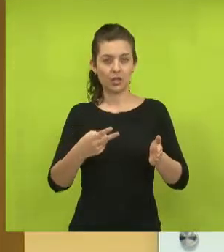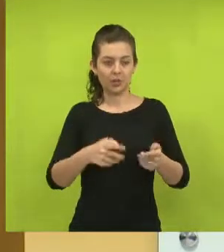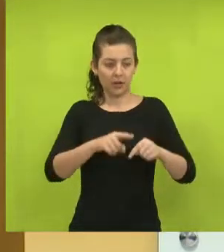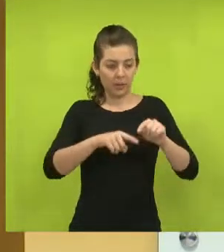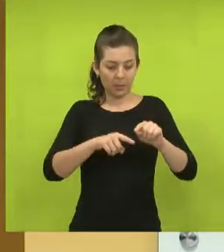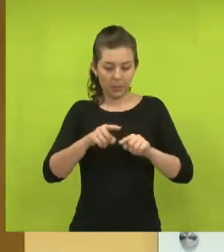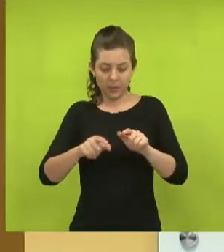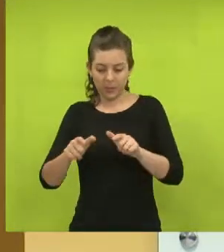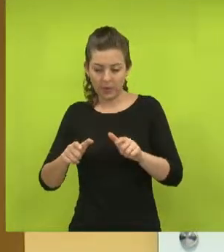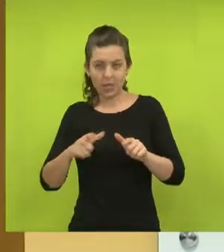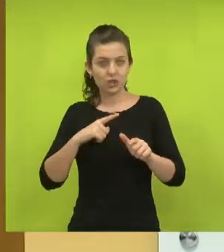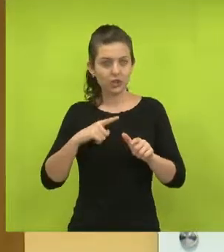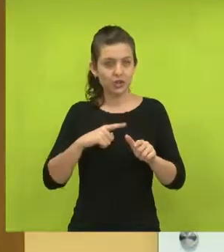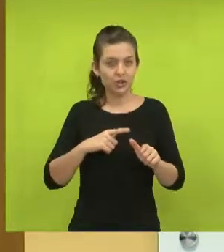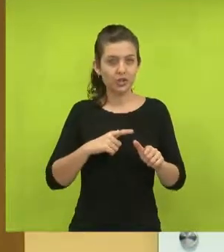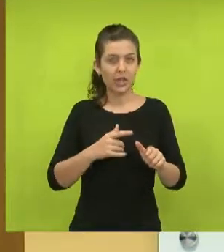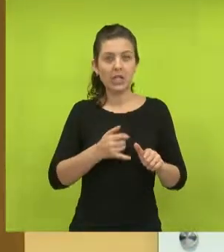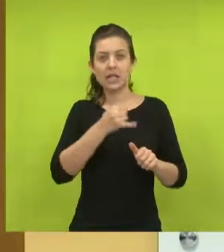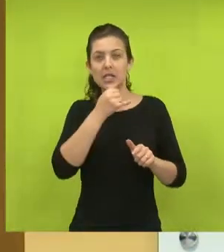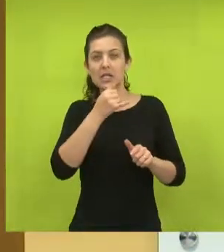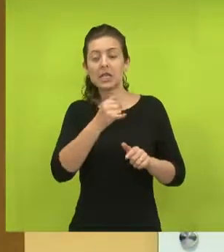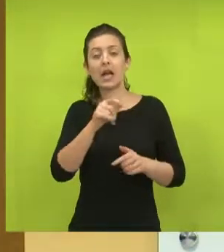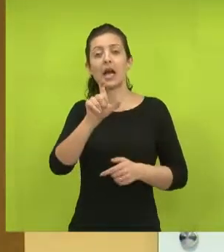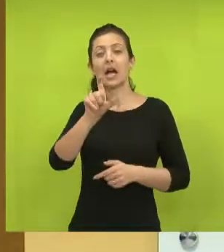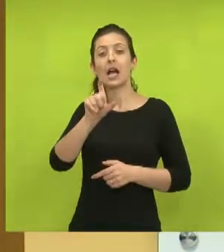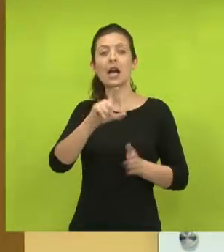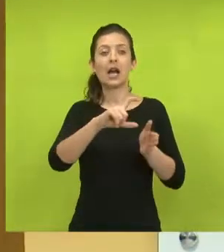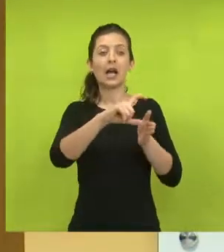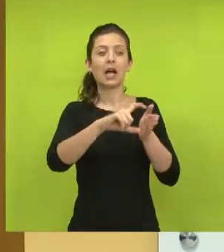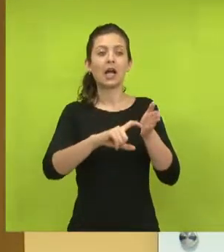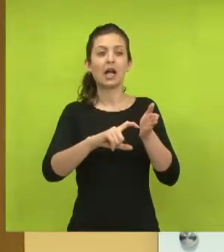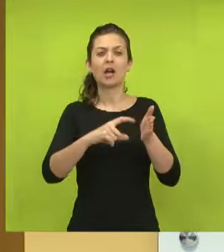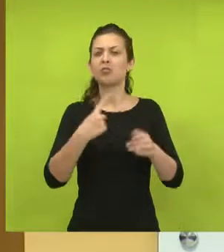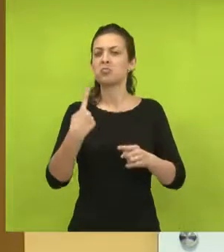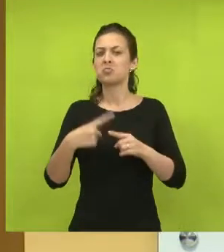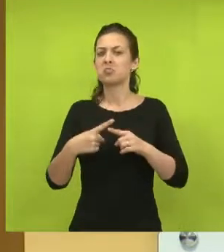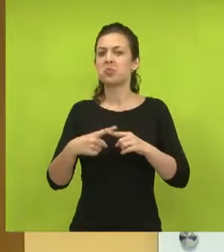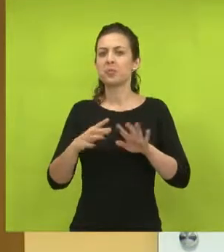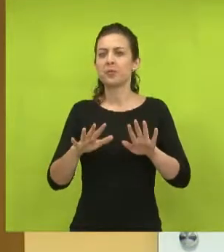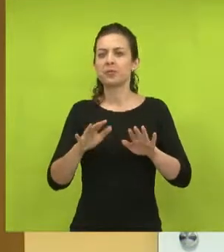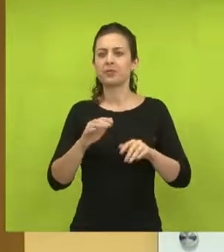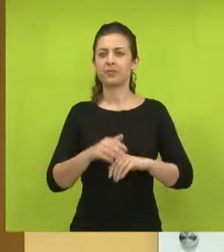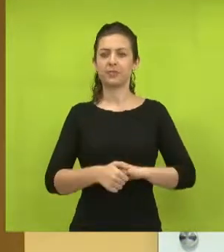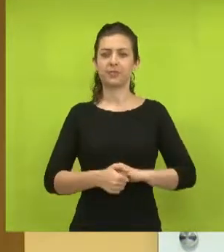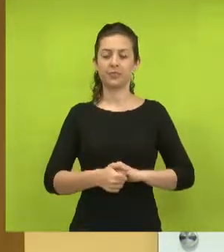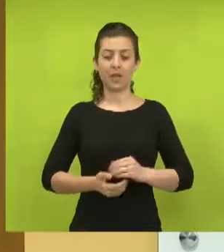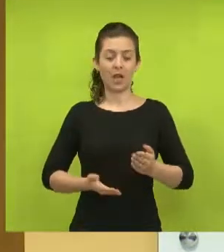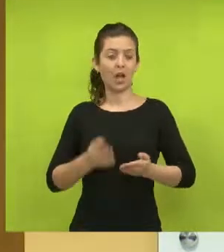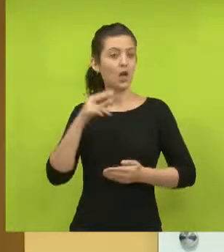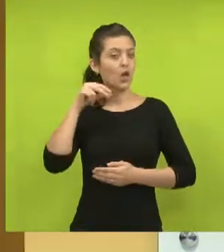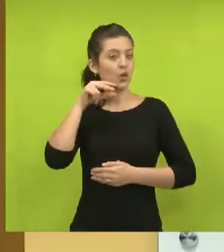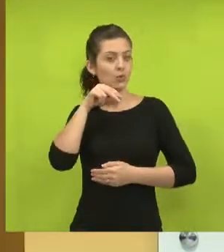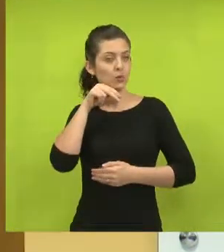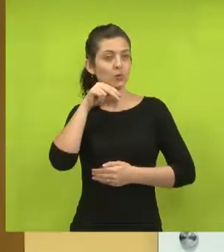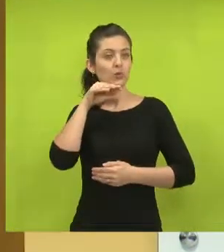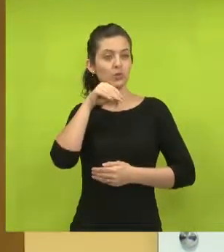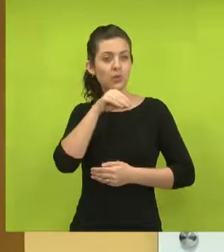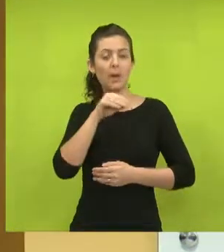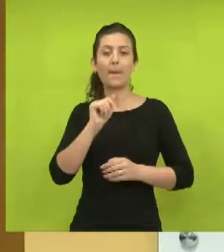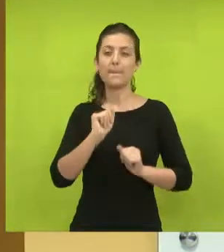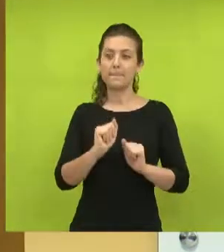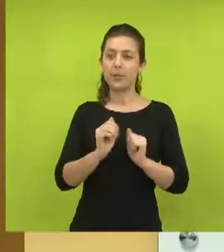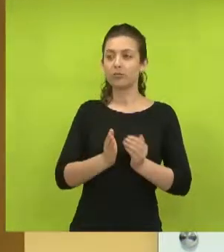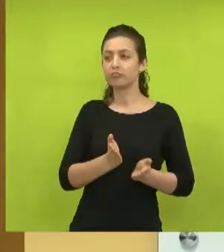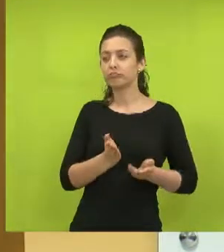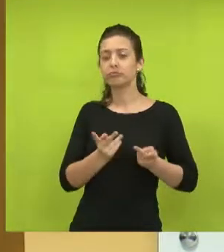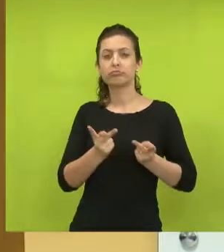tinham, nós estamos sugerindo o cartão por conta que o servidor ele pode ir até